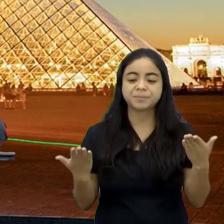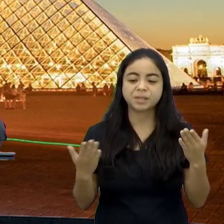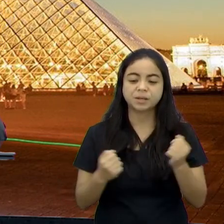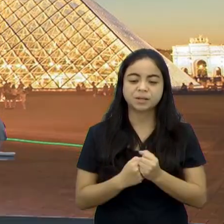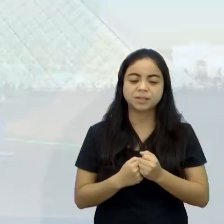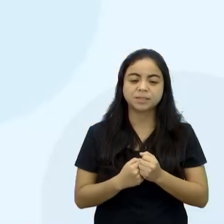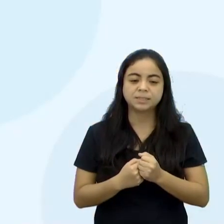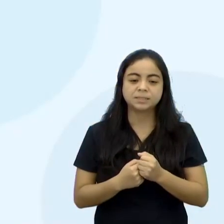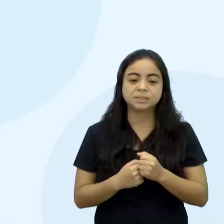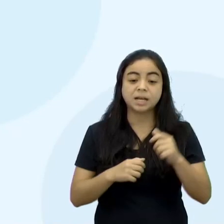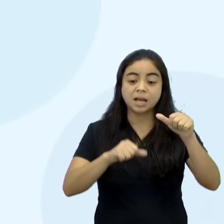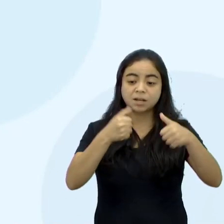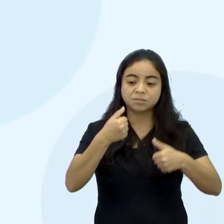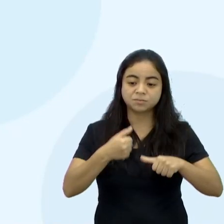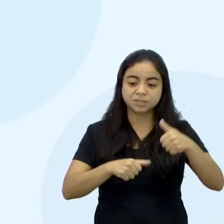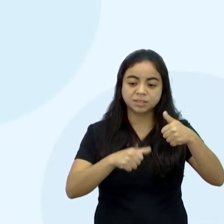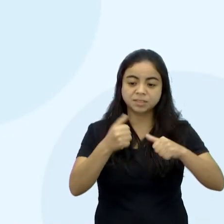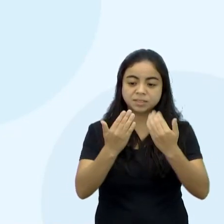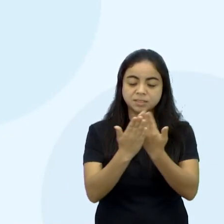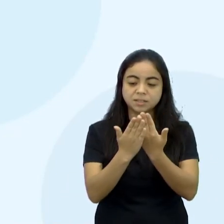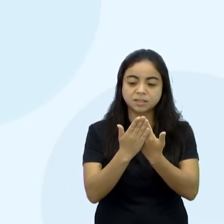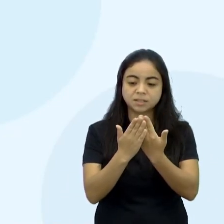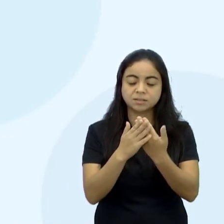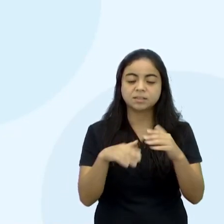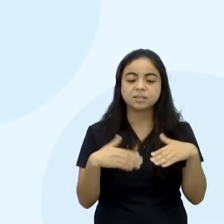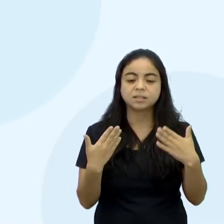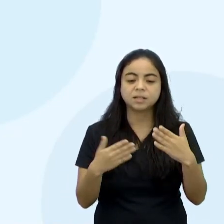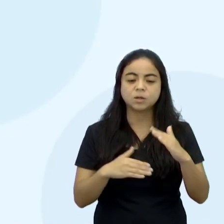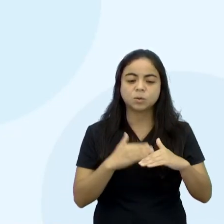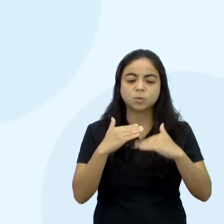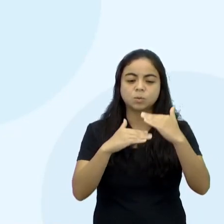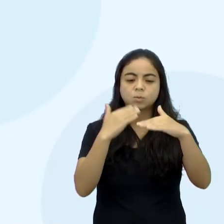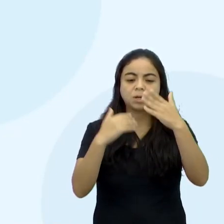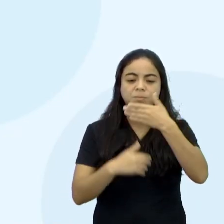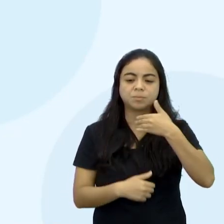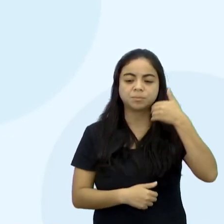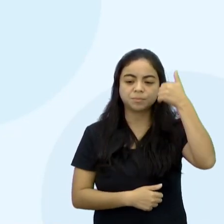esqueçam de avaliar a nossa aula, tá certo? Para que a gente possa construir um processo